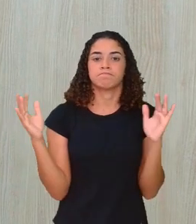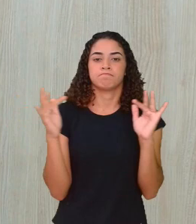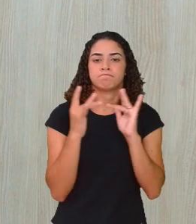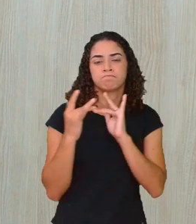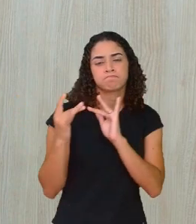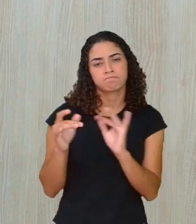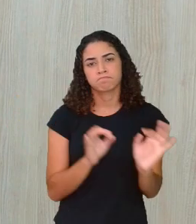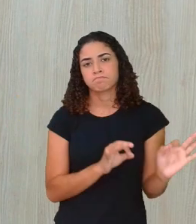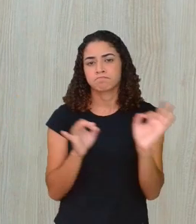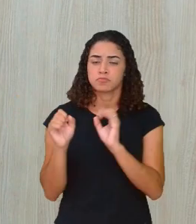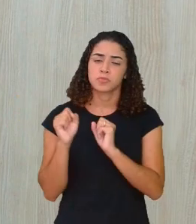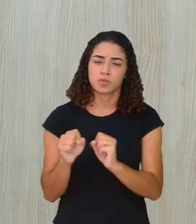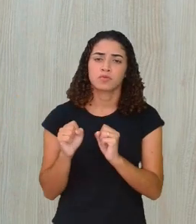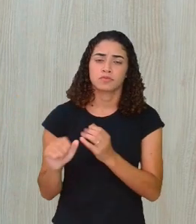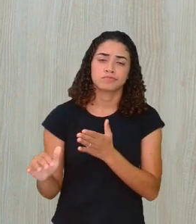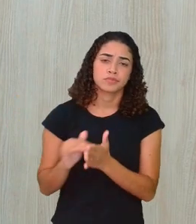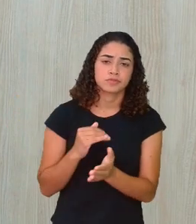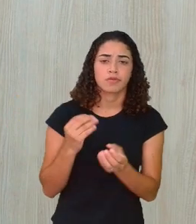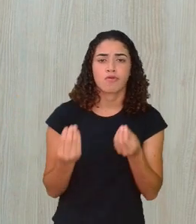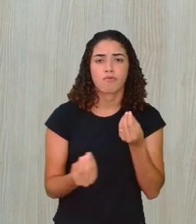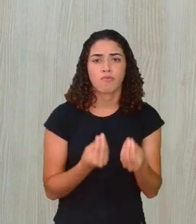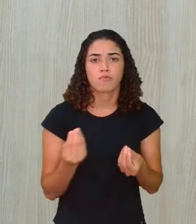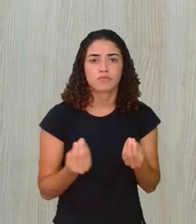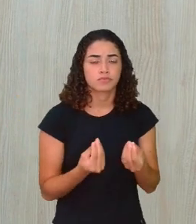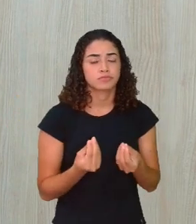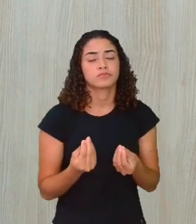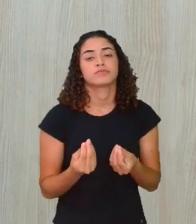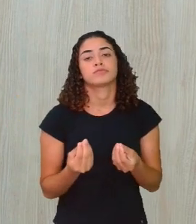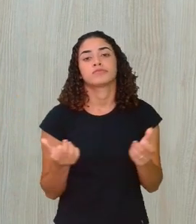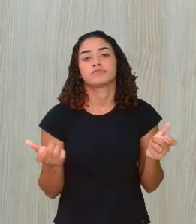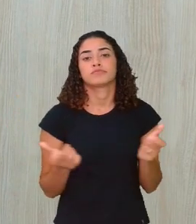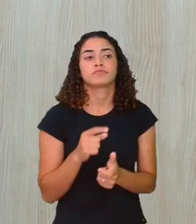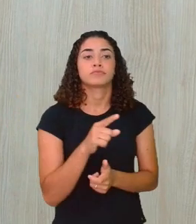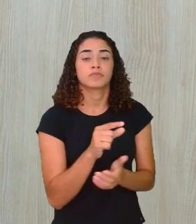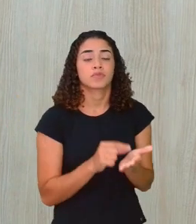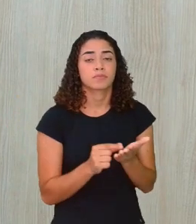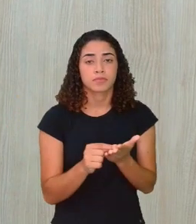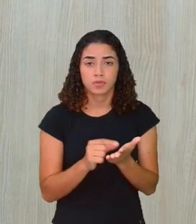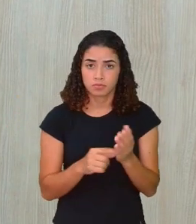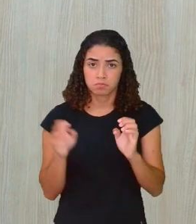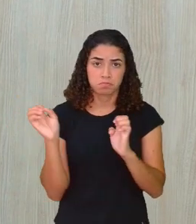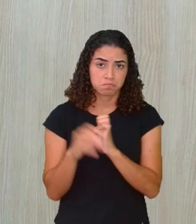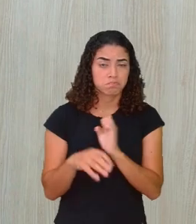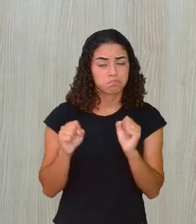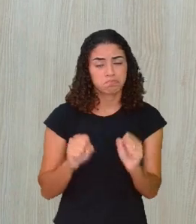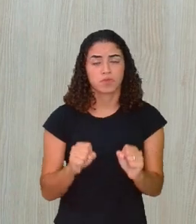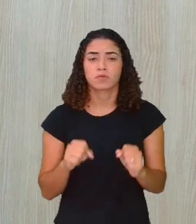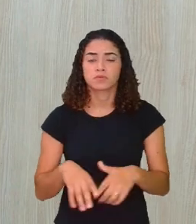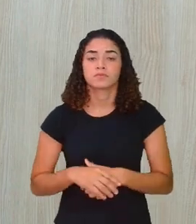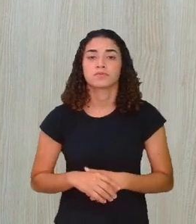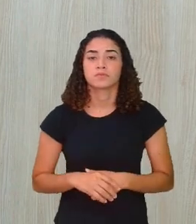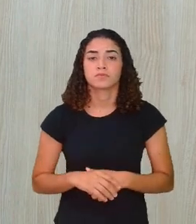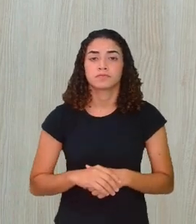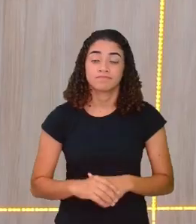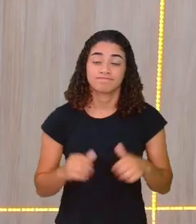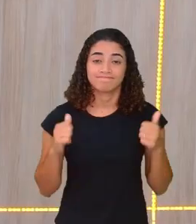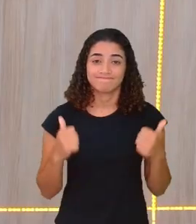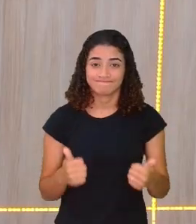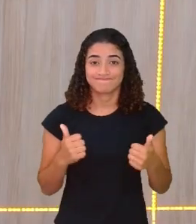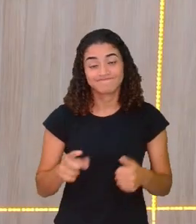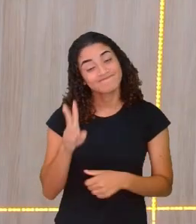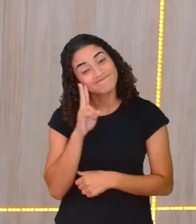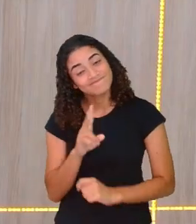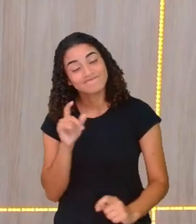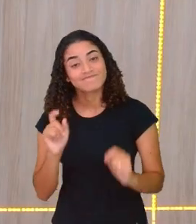Pode mandar mensagem depois lá no aplicativo Educa Recife, tá? Pronto.